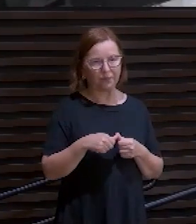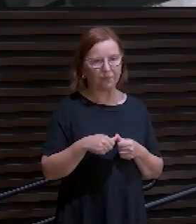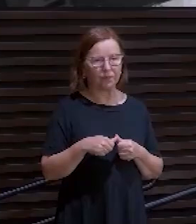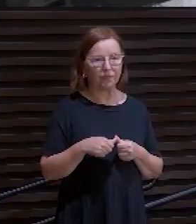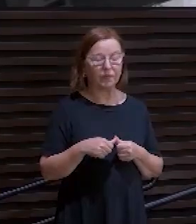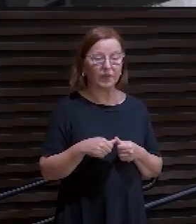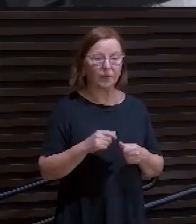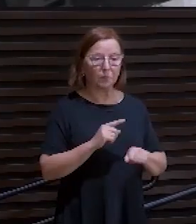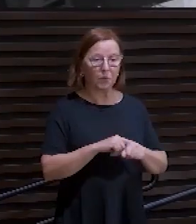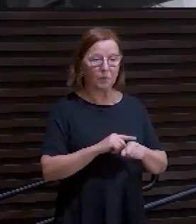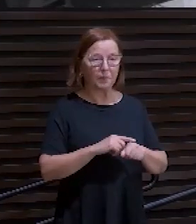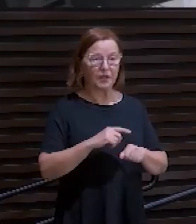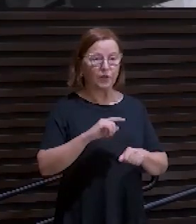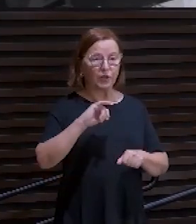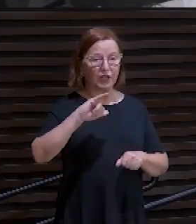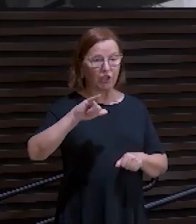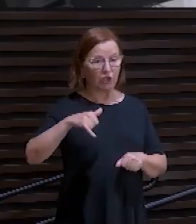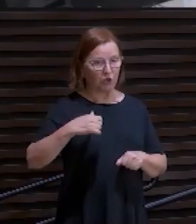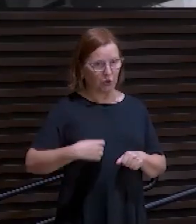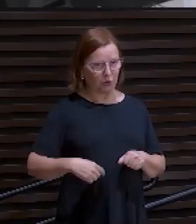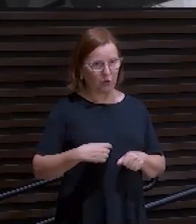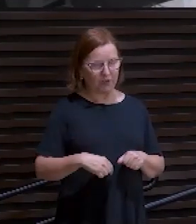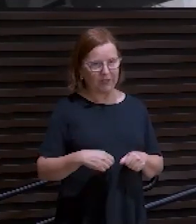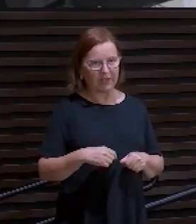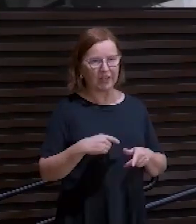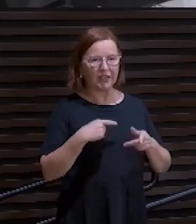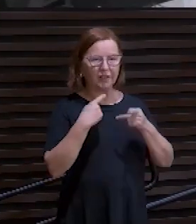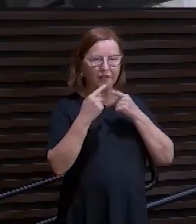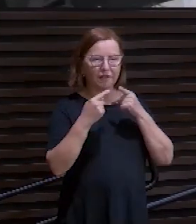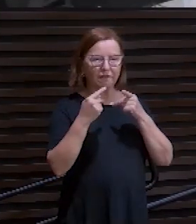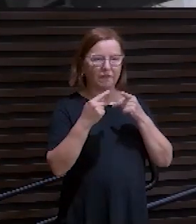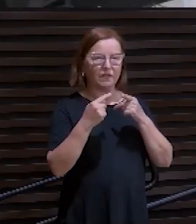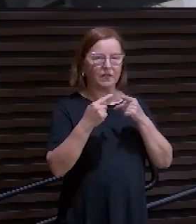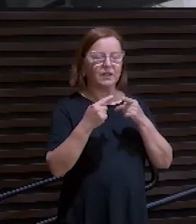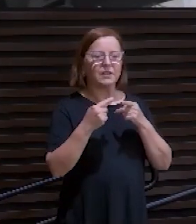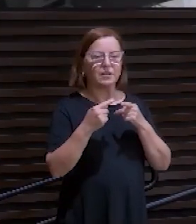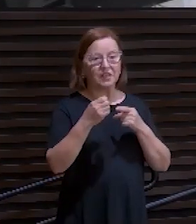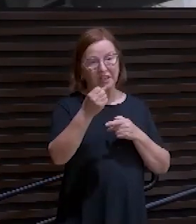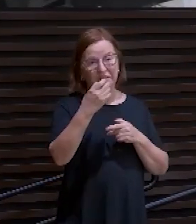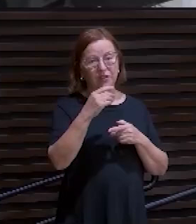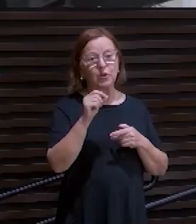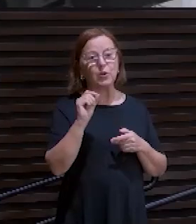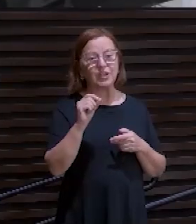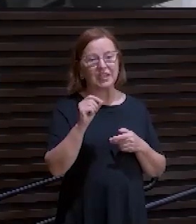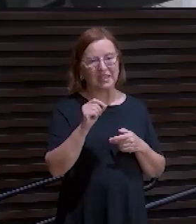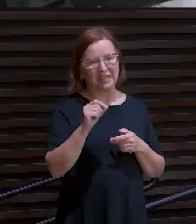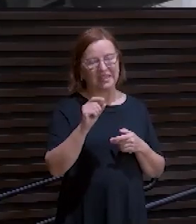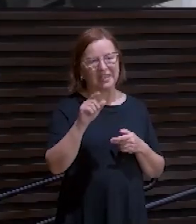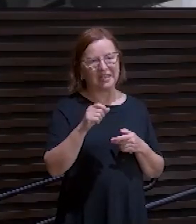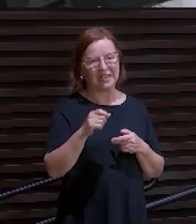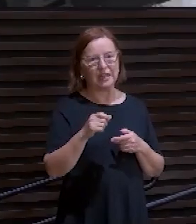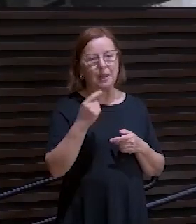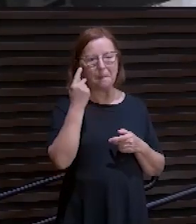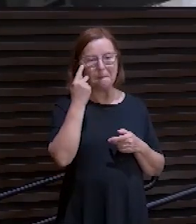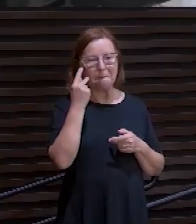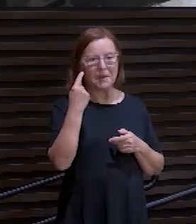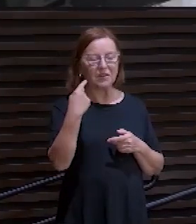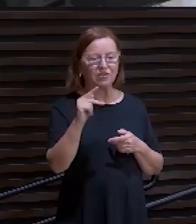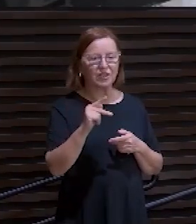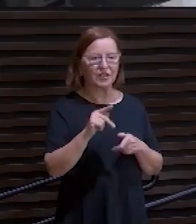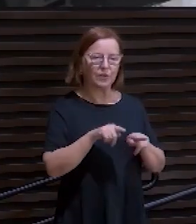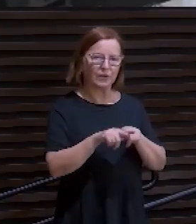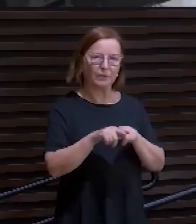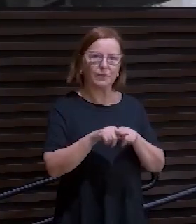seus irmãos. E levantou a voz em choro, de maneira que os egípcios o ouviam, e também a casa de